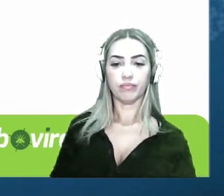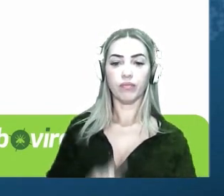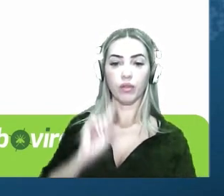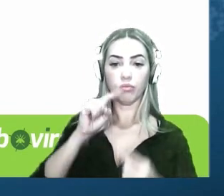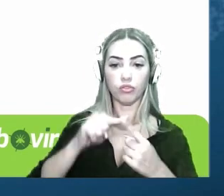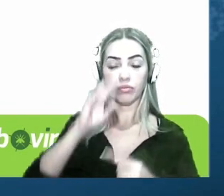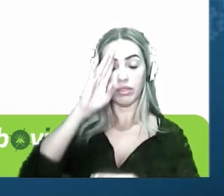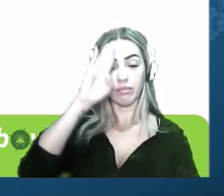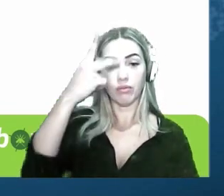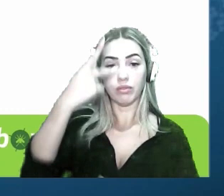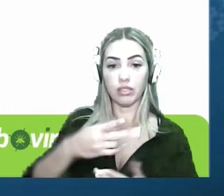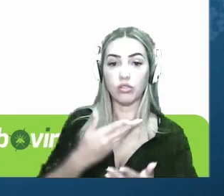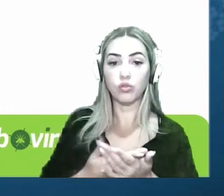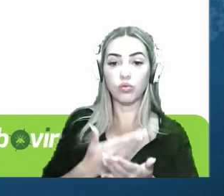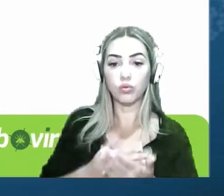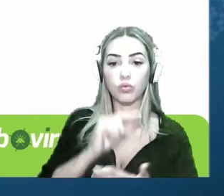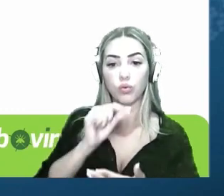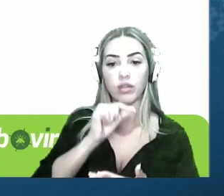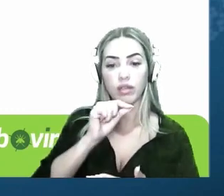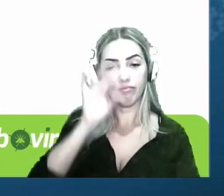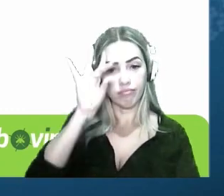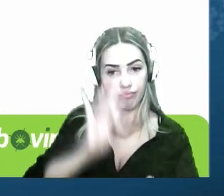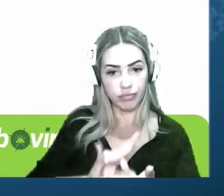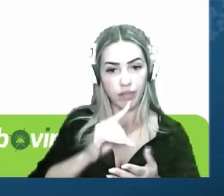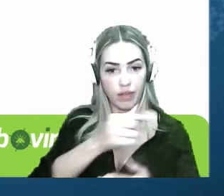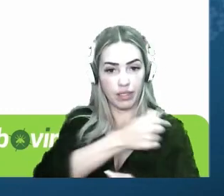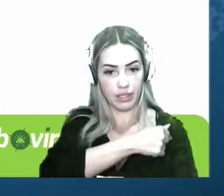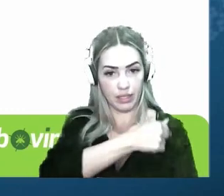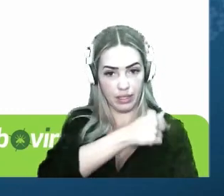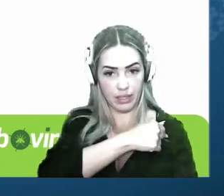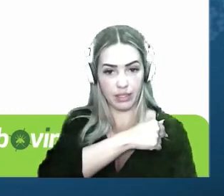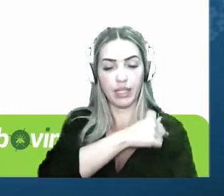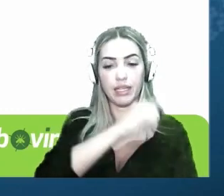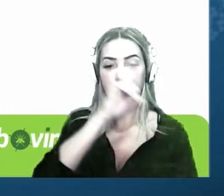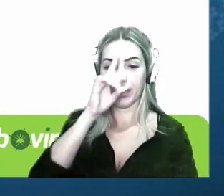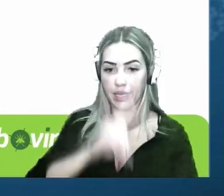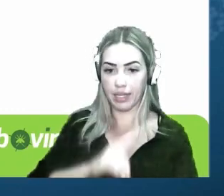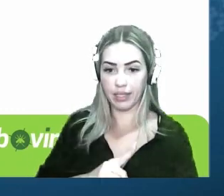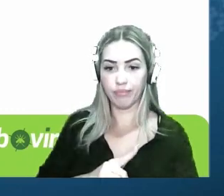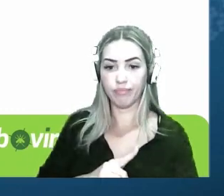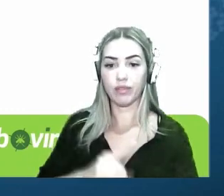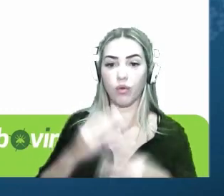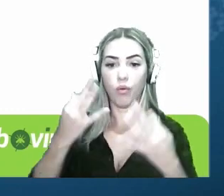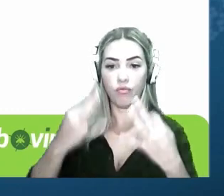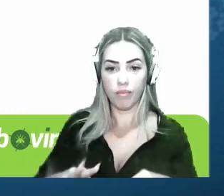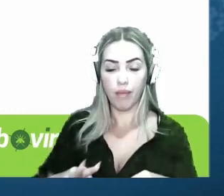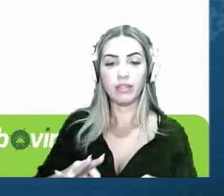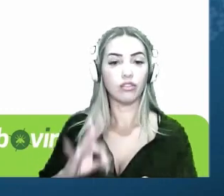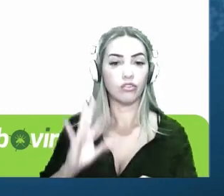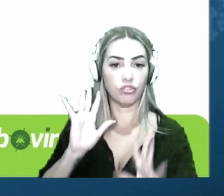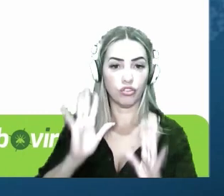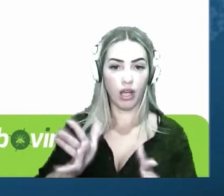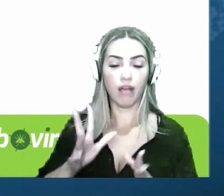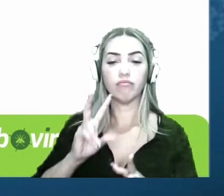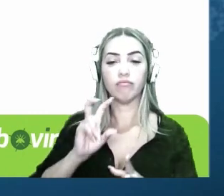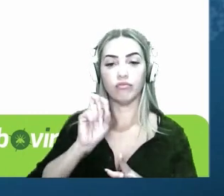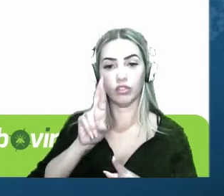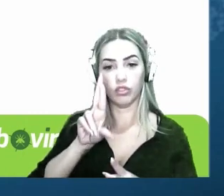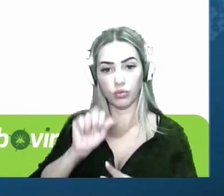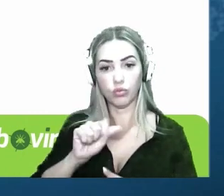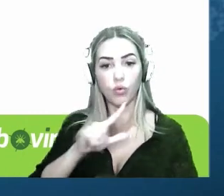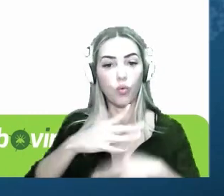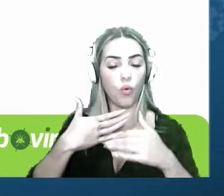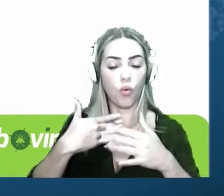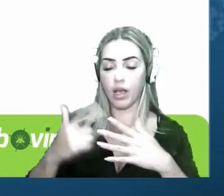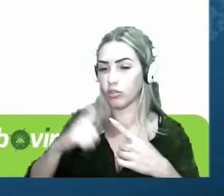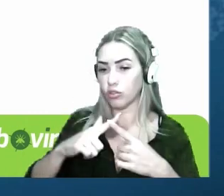a eficácia para a vacina da dengue. Então, eficácia para dengue confirmada virologicamente. Então, é para qualquer dengue sintomática,